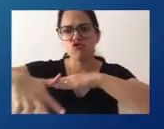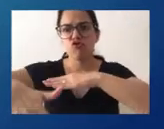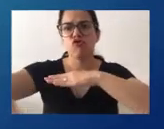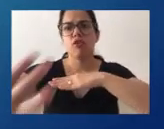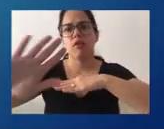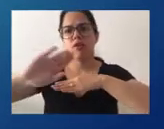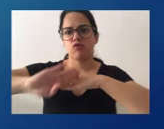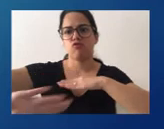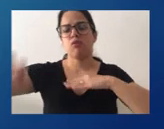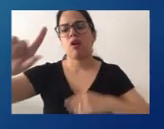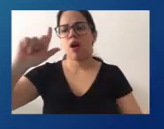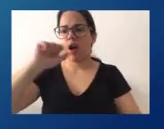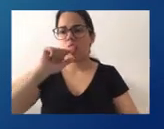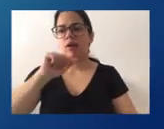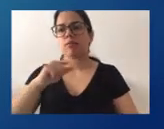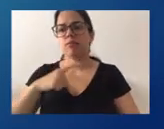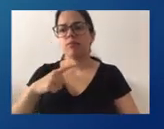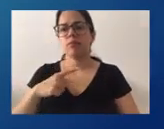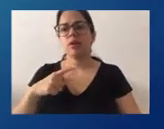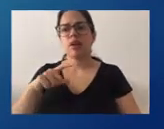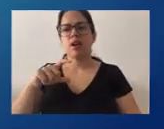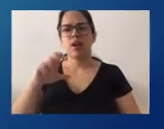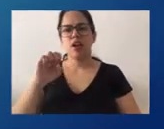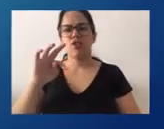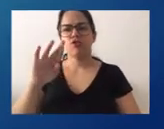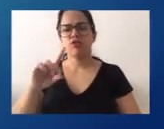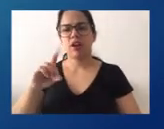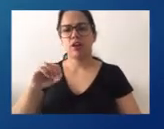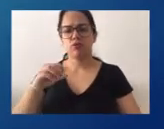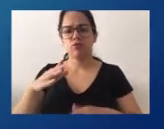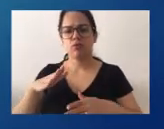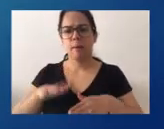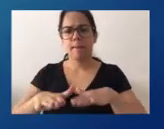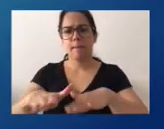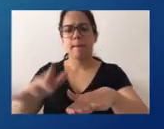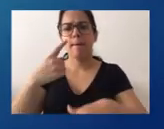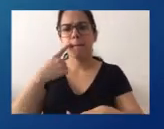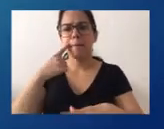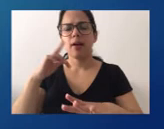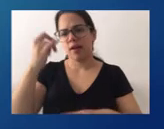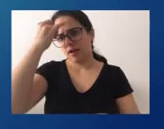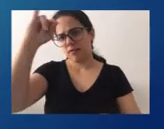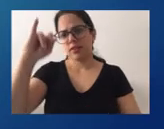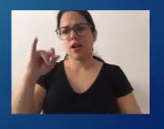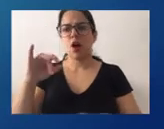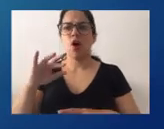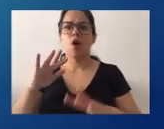e esses estrados, né? Existem vários tipos de estrado que as pessoas não vão tem que ficar em contato direto aí com a água.